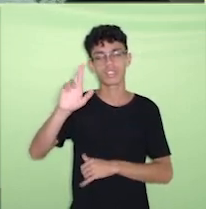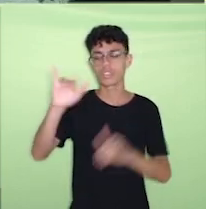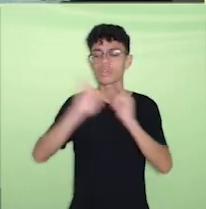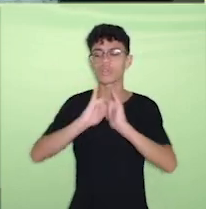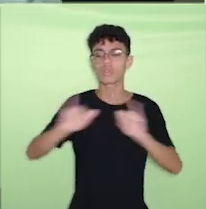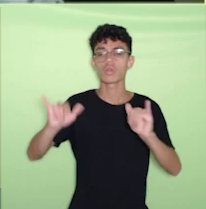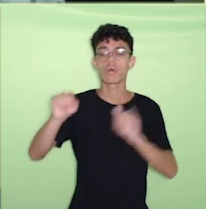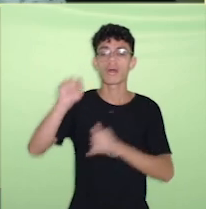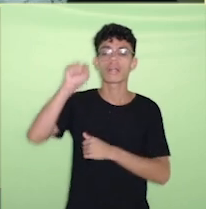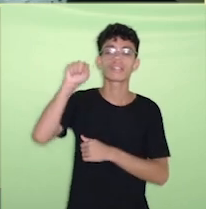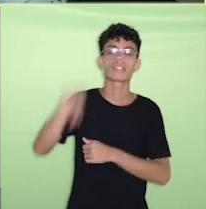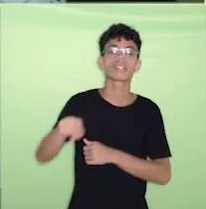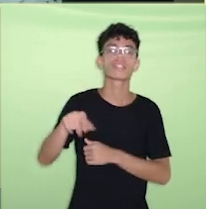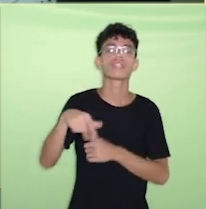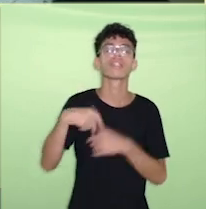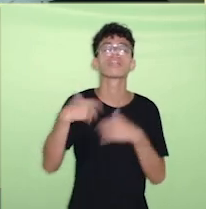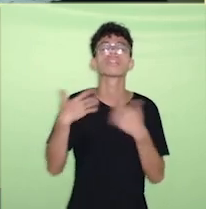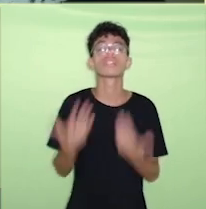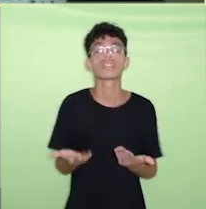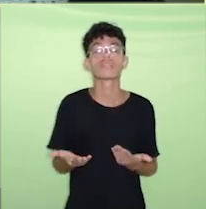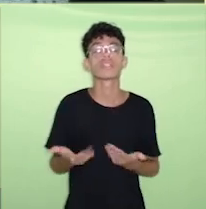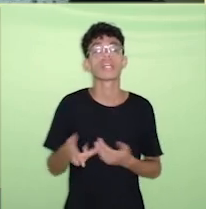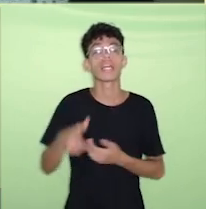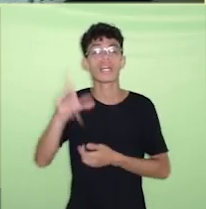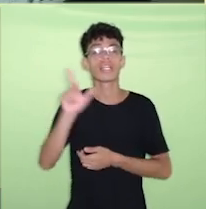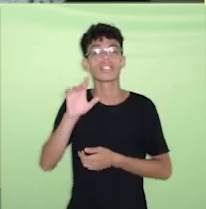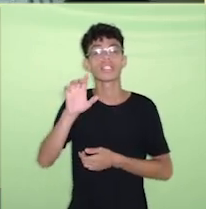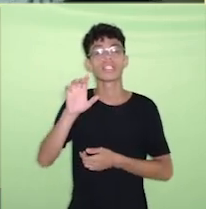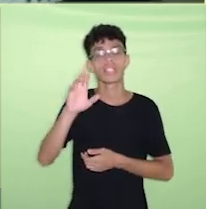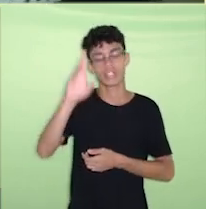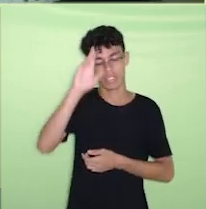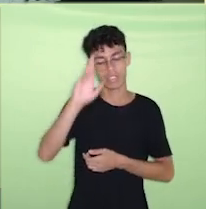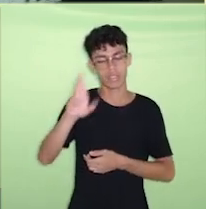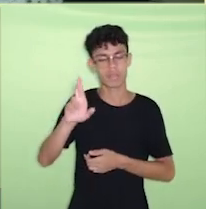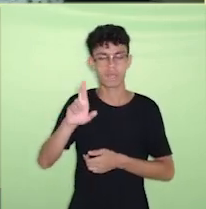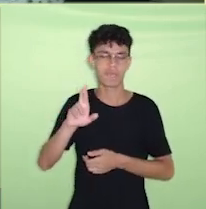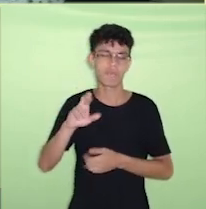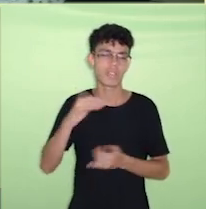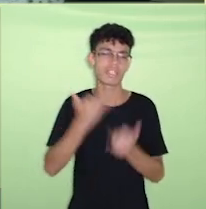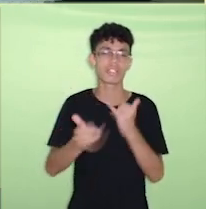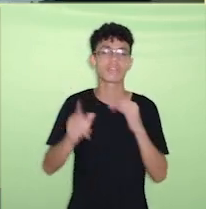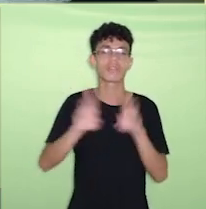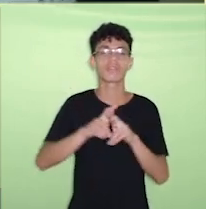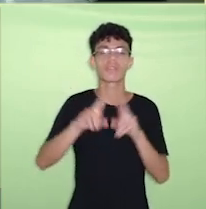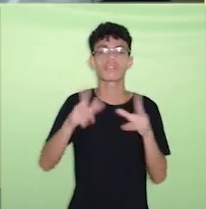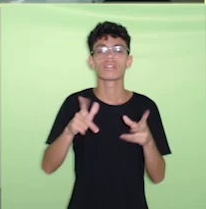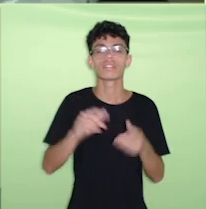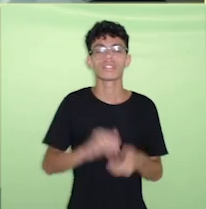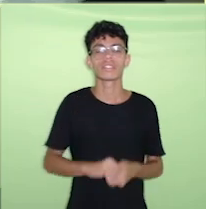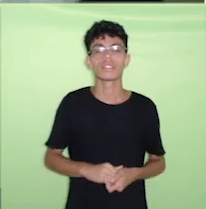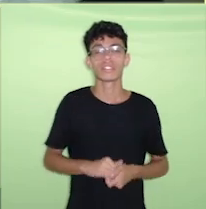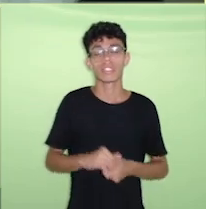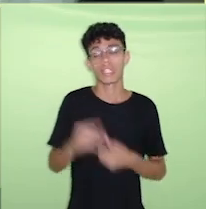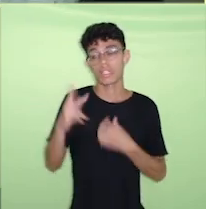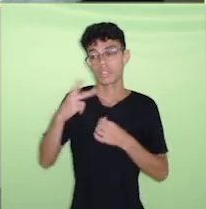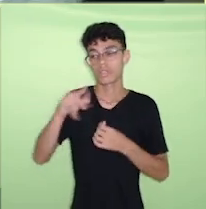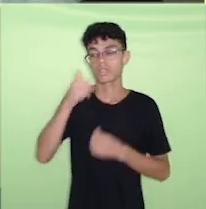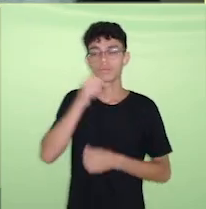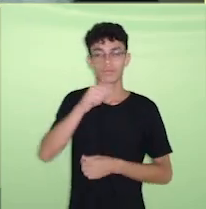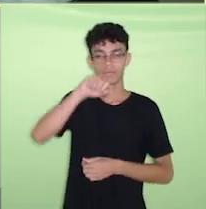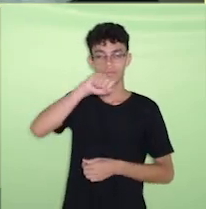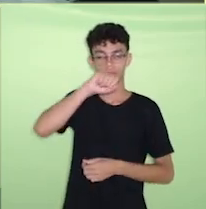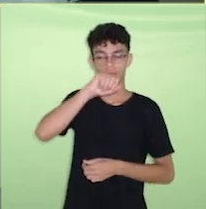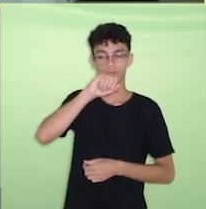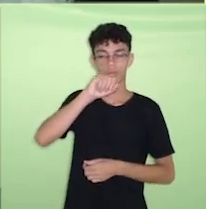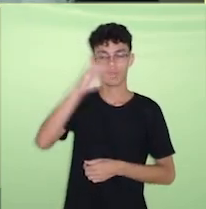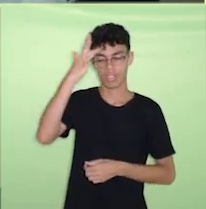contou àquele que era Monsenhor parecia diferente. A sua mãe